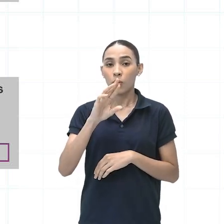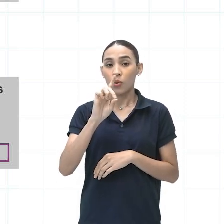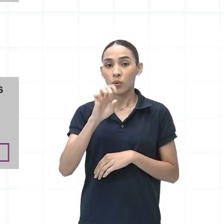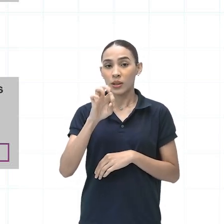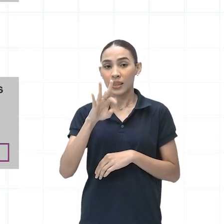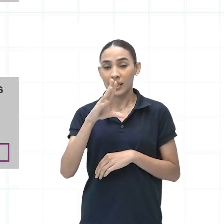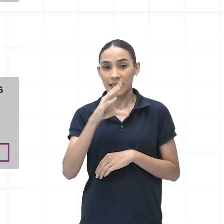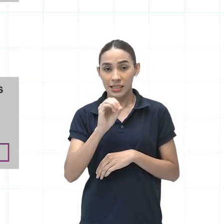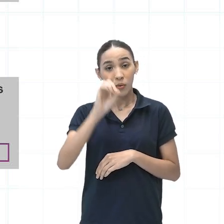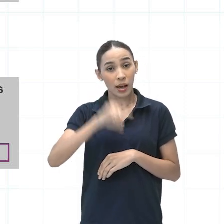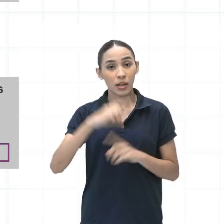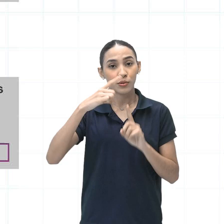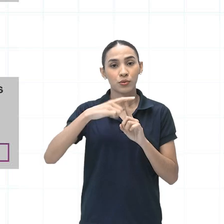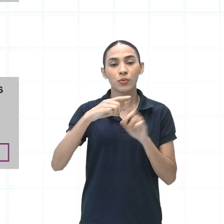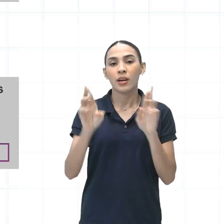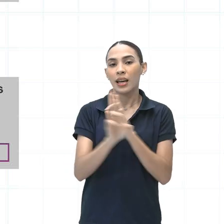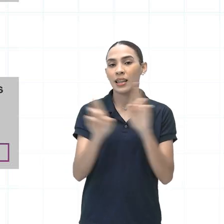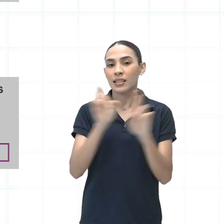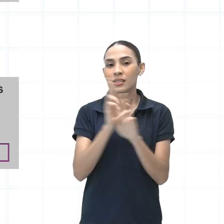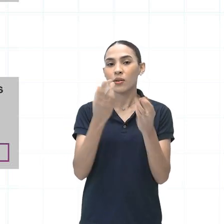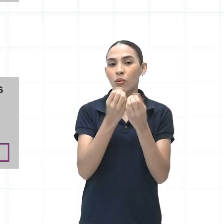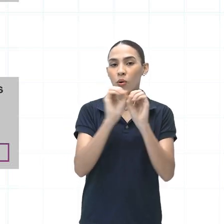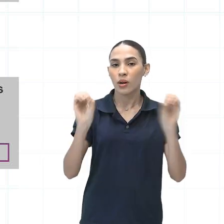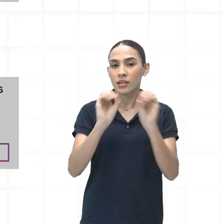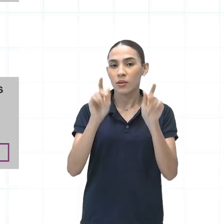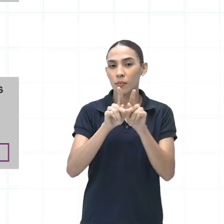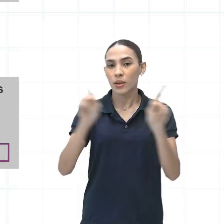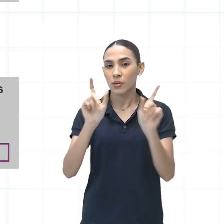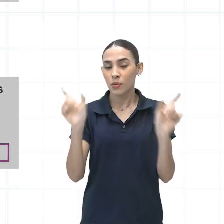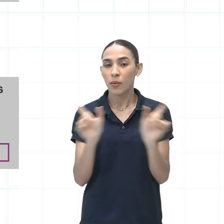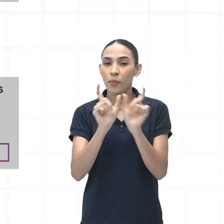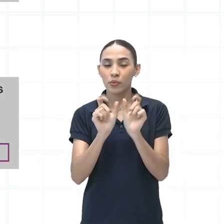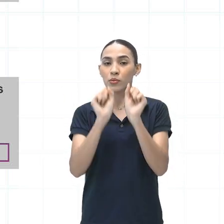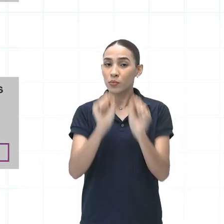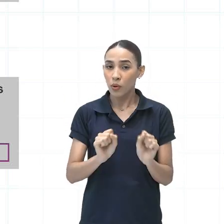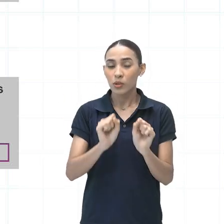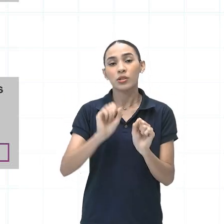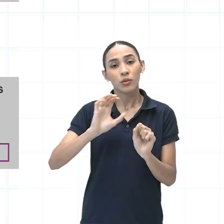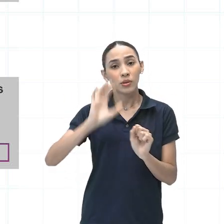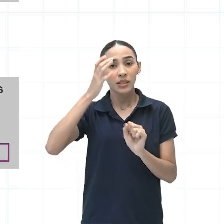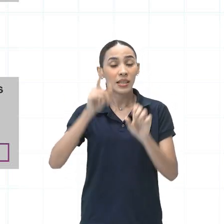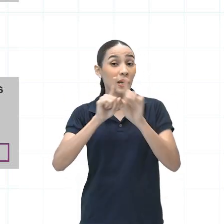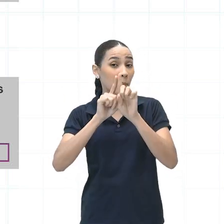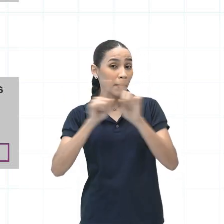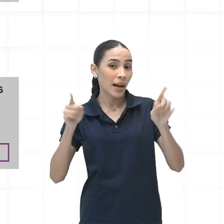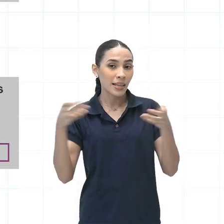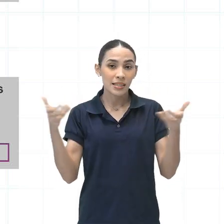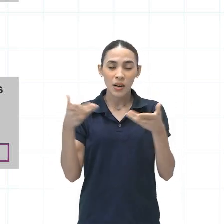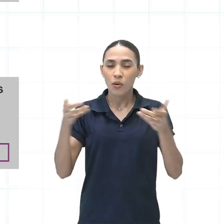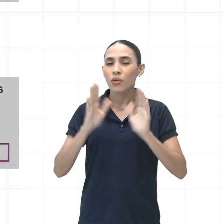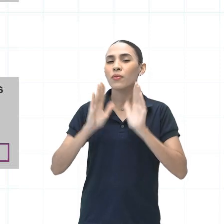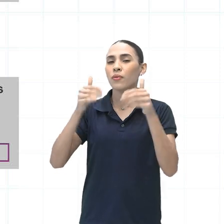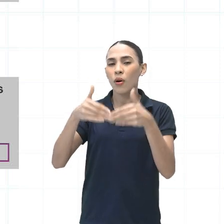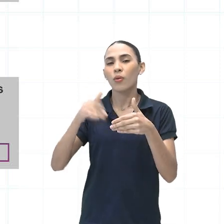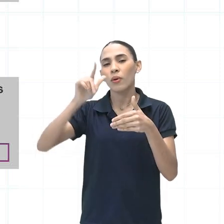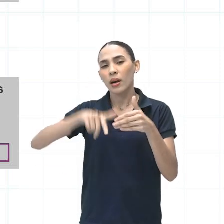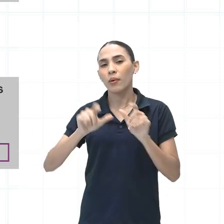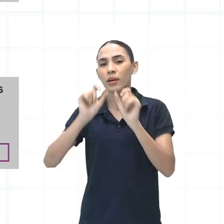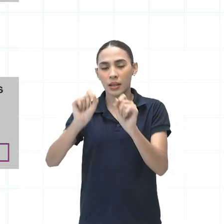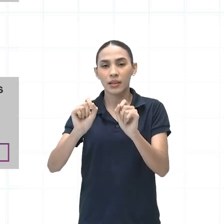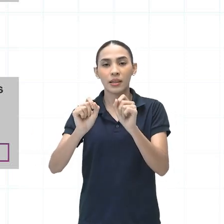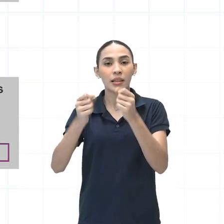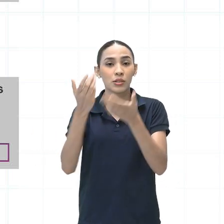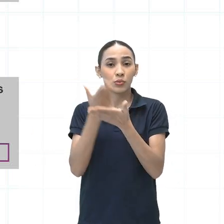um tipo de relação que as orações do período composto podem ter. Porém, nós estamos agora nos dedicando a abordar